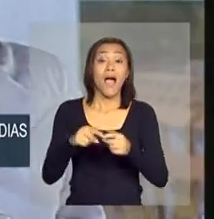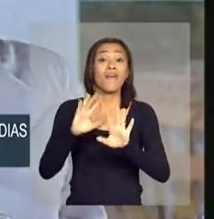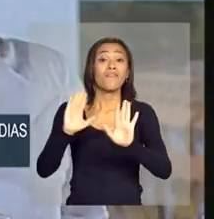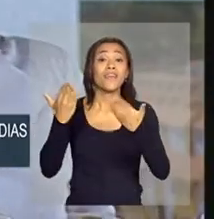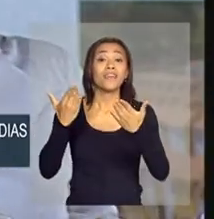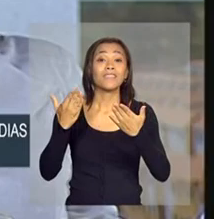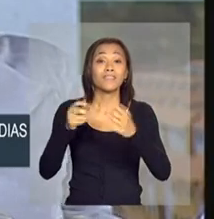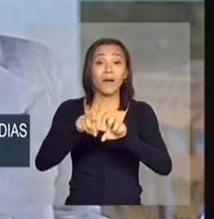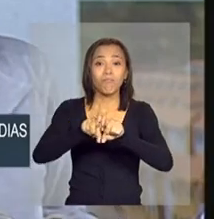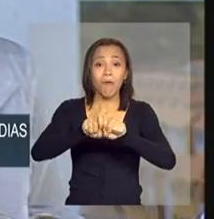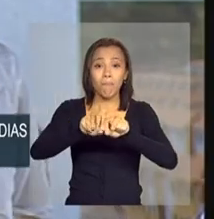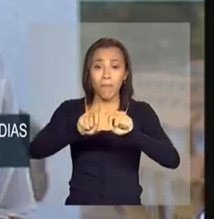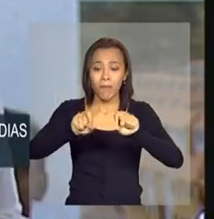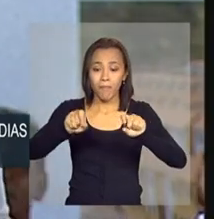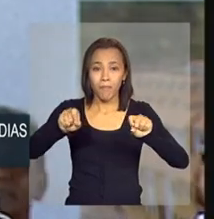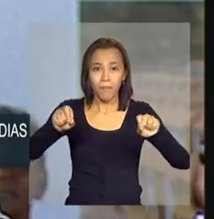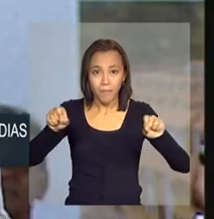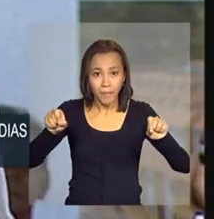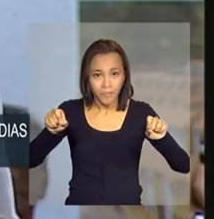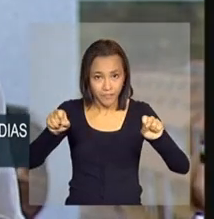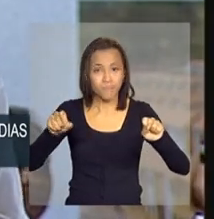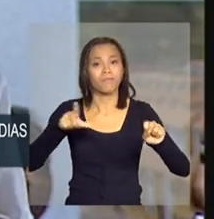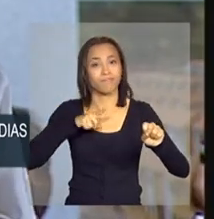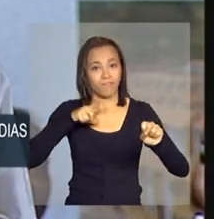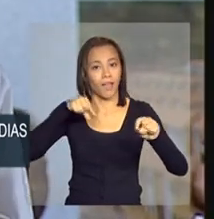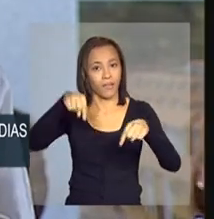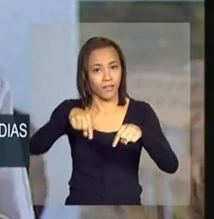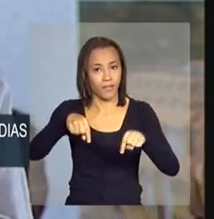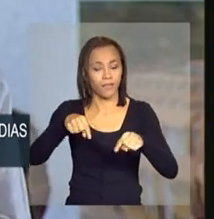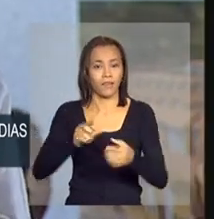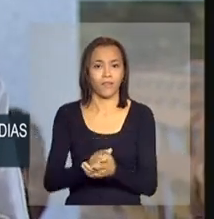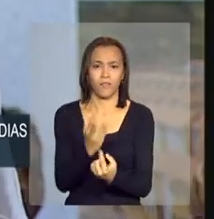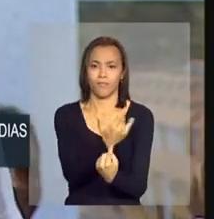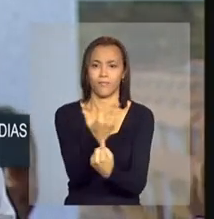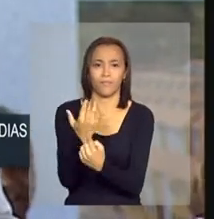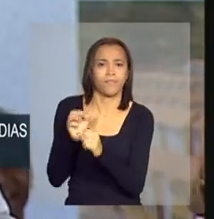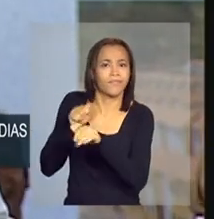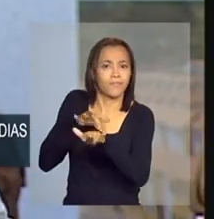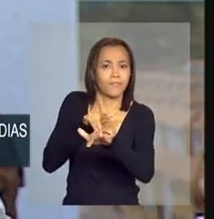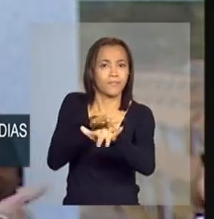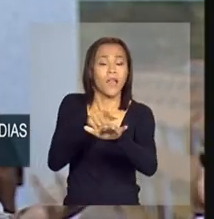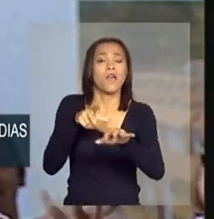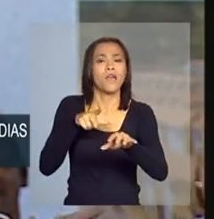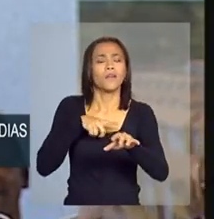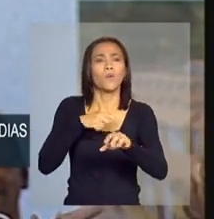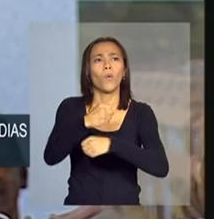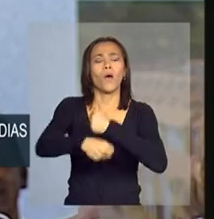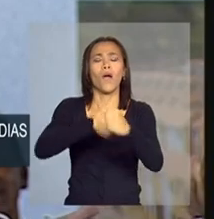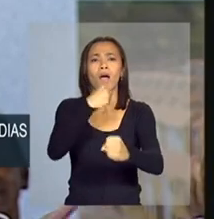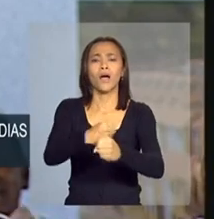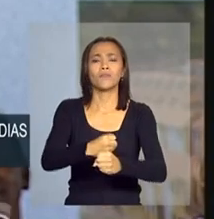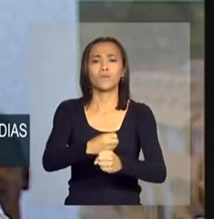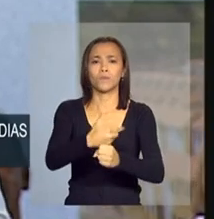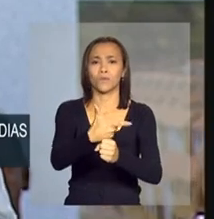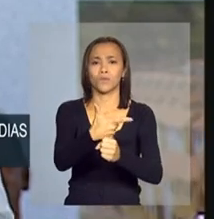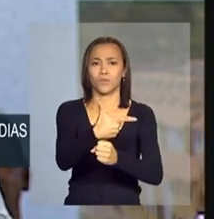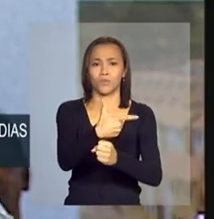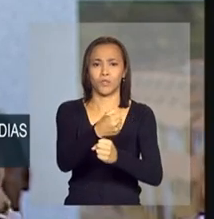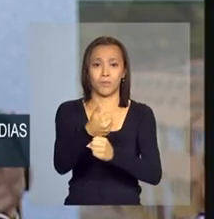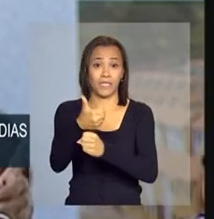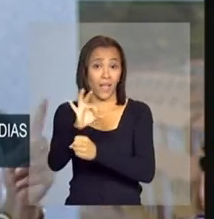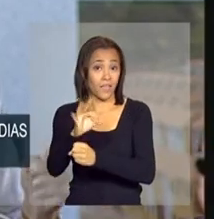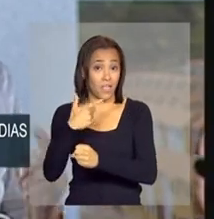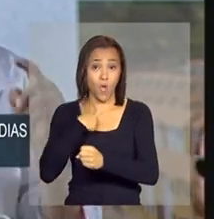corda e eu estive aqui em 2010 eu não era Presidente